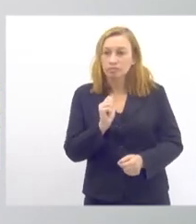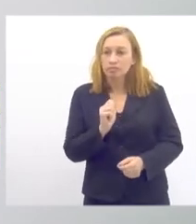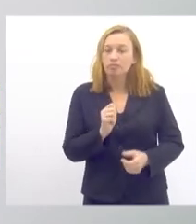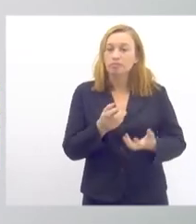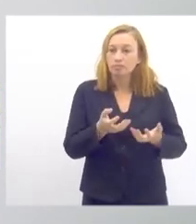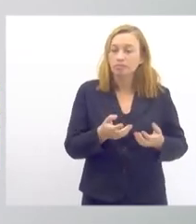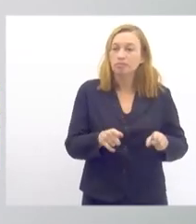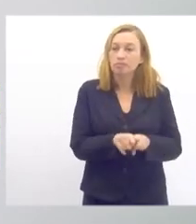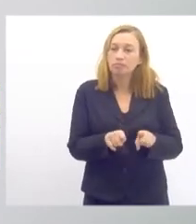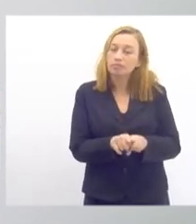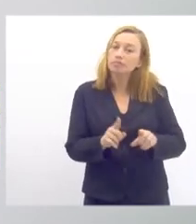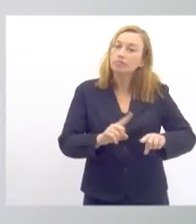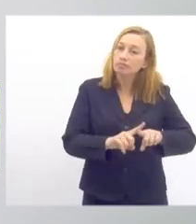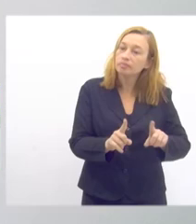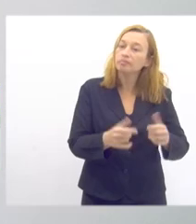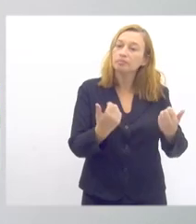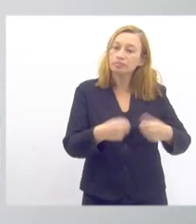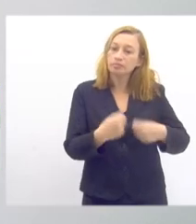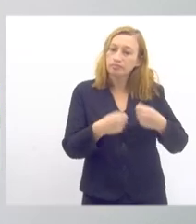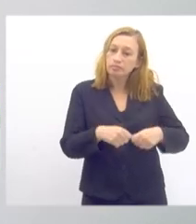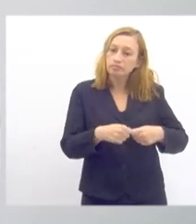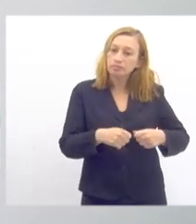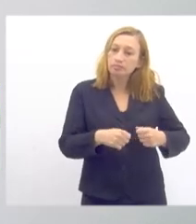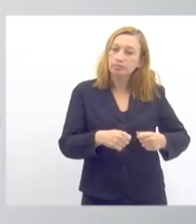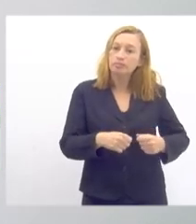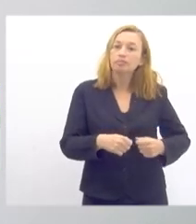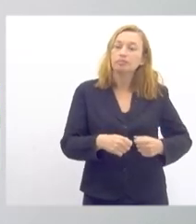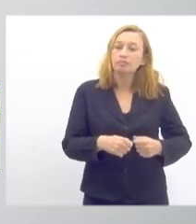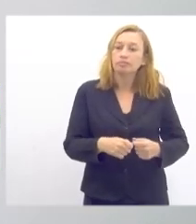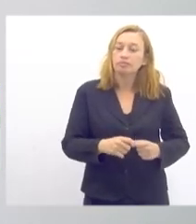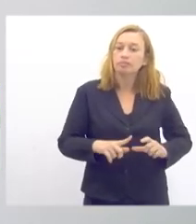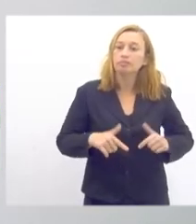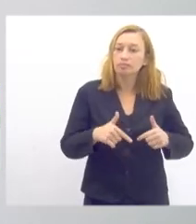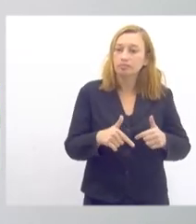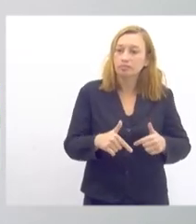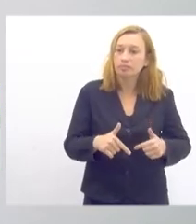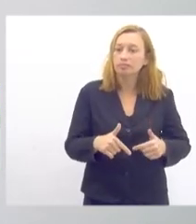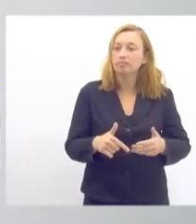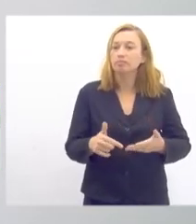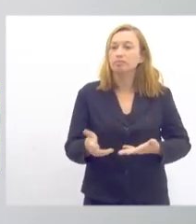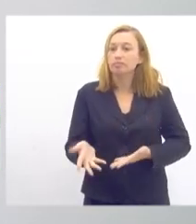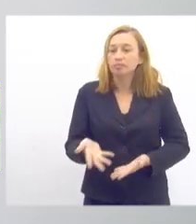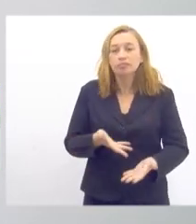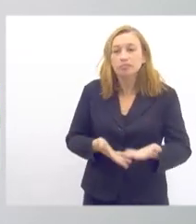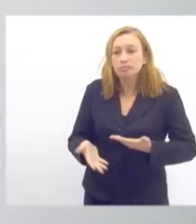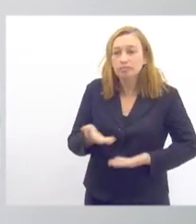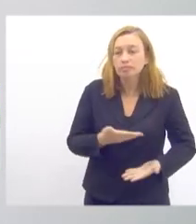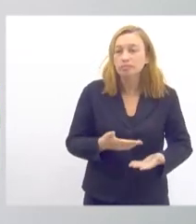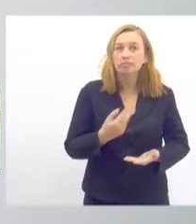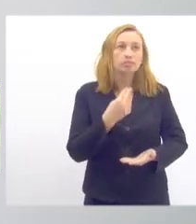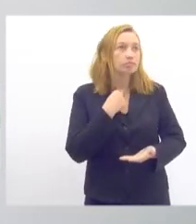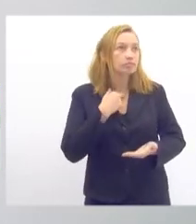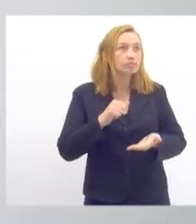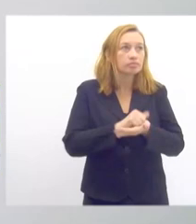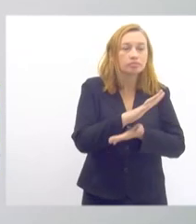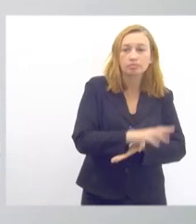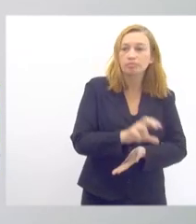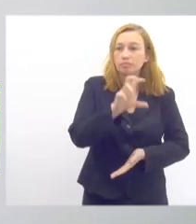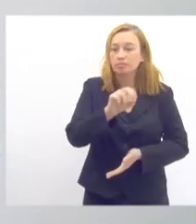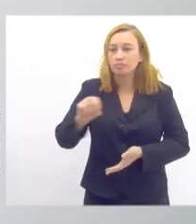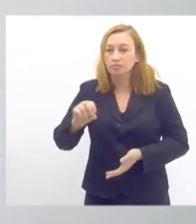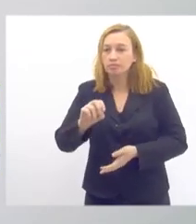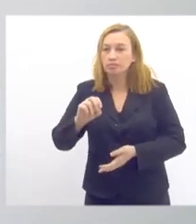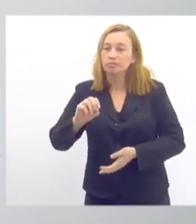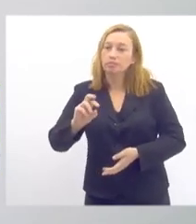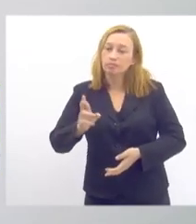precisa ganhar uma substância maior e não pode se dar com corte de ponto, não pode se dar com multa de R$500 mil por dia sobre o sindicato